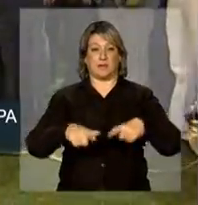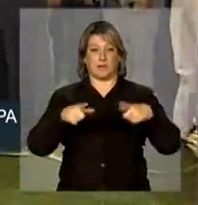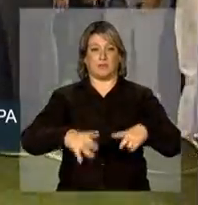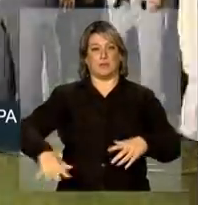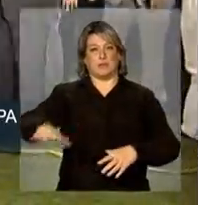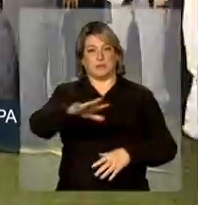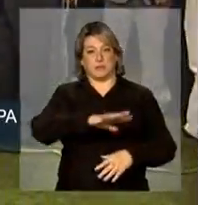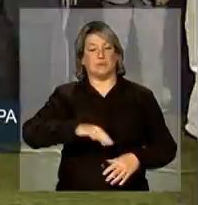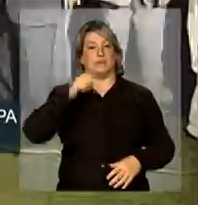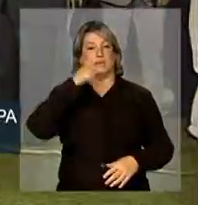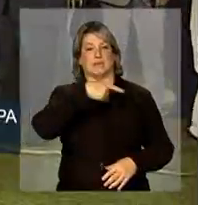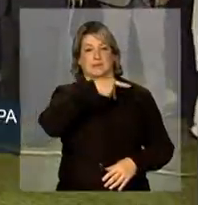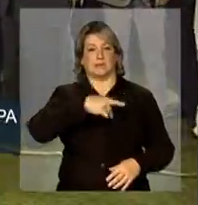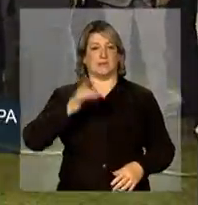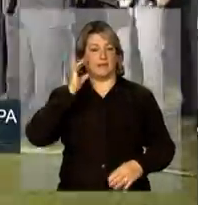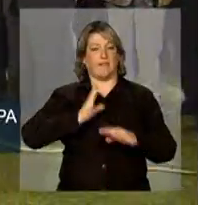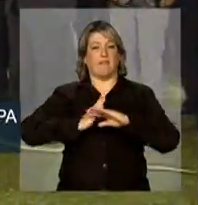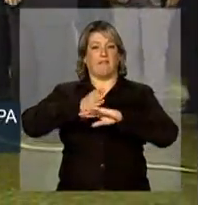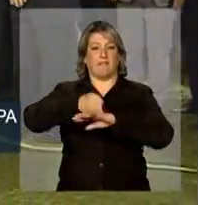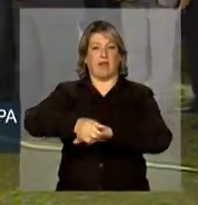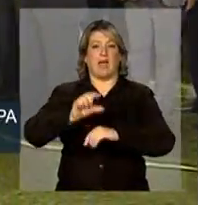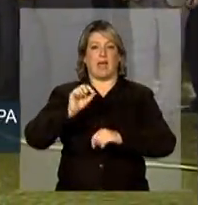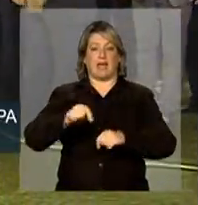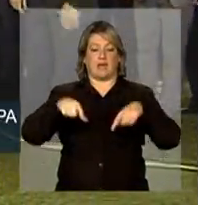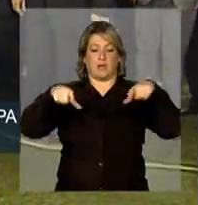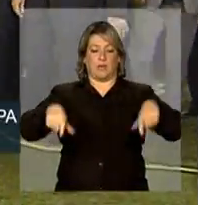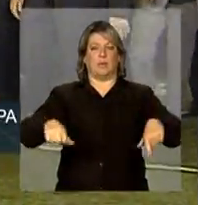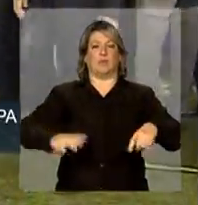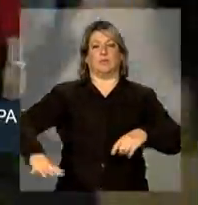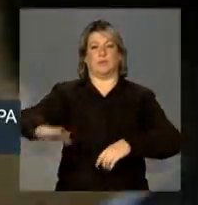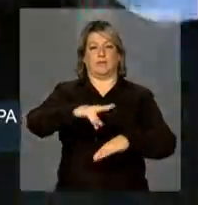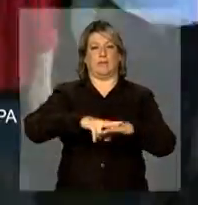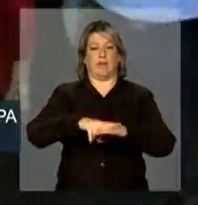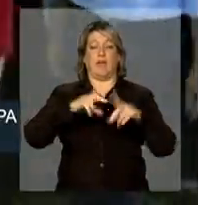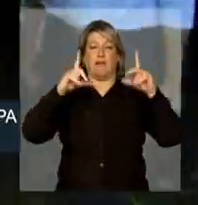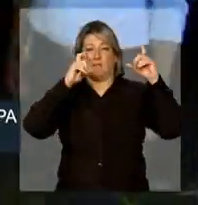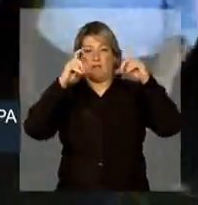Rousseff vai se dirigir ao campo para tirar uma foto com os trabalhadores.